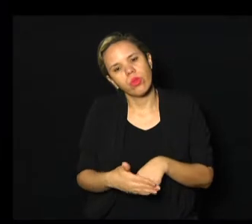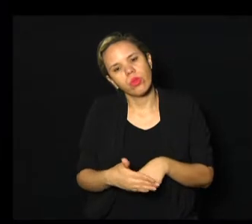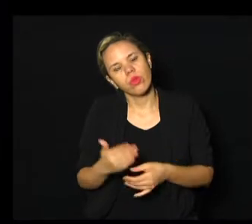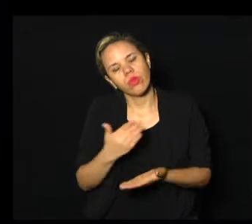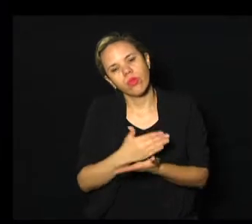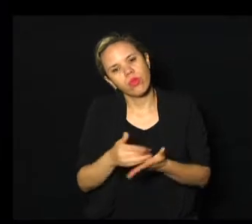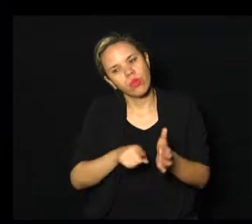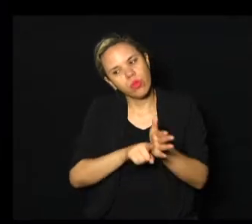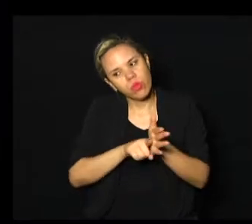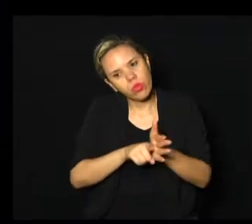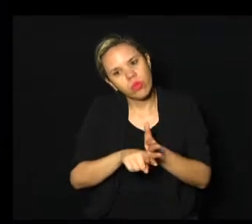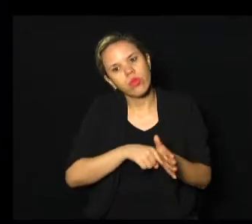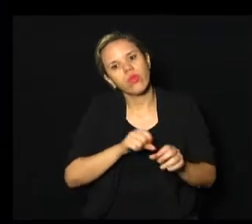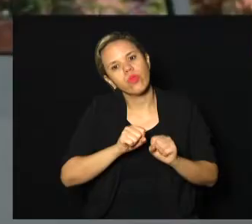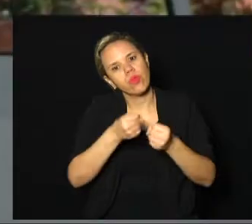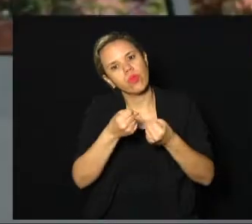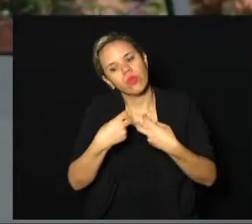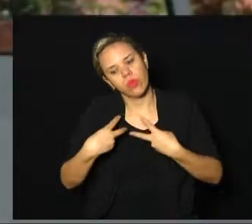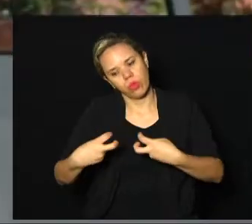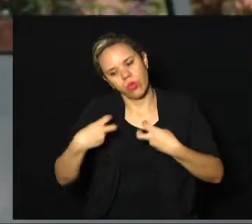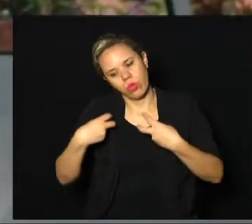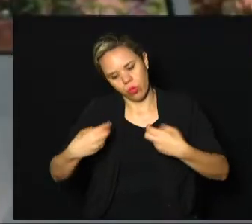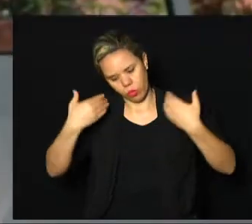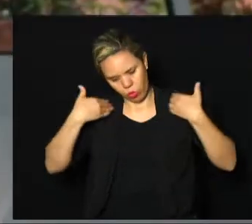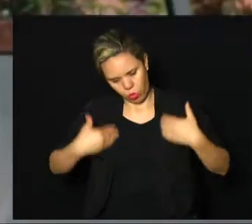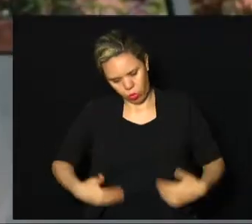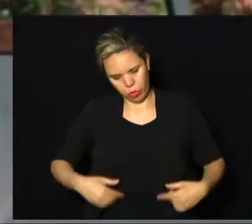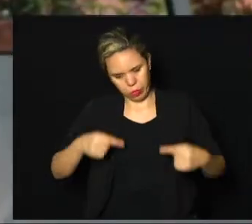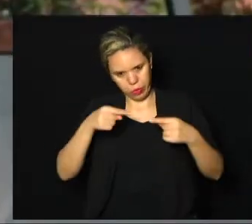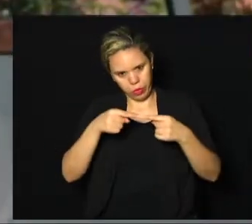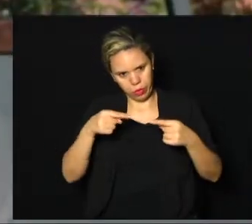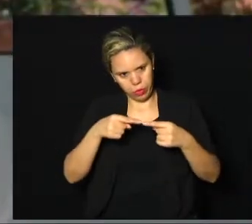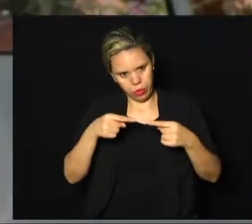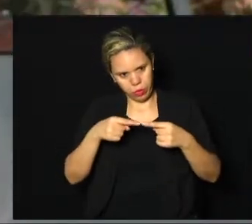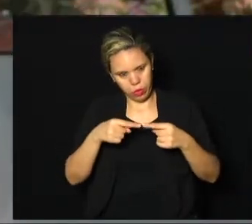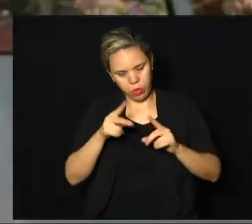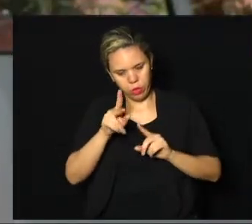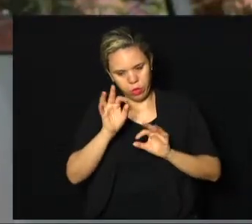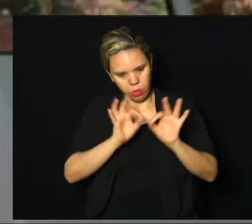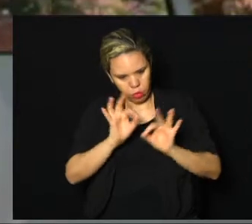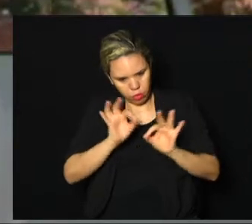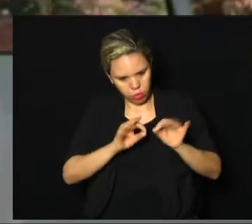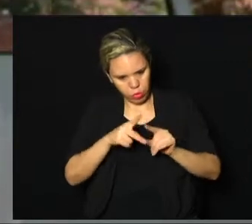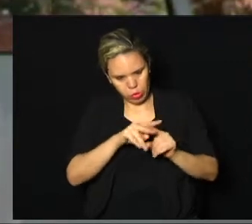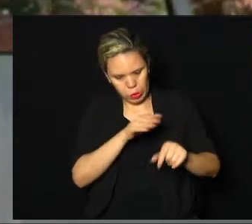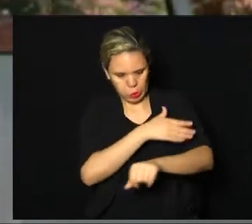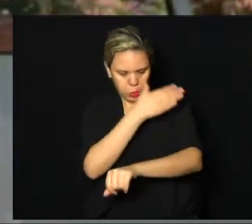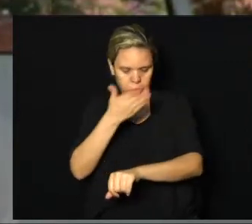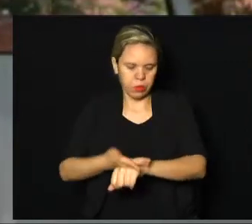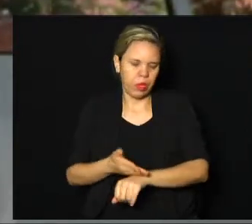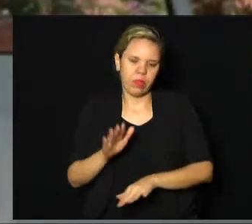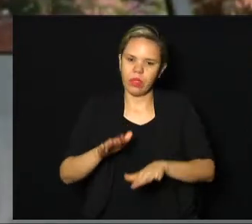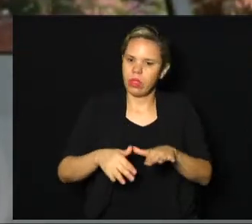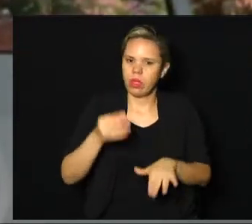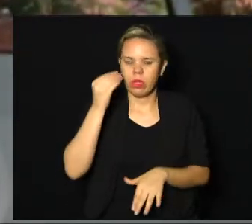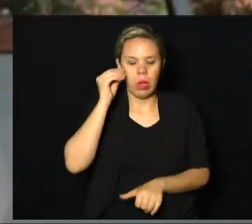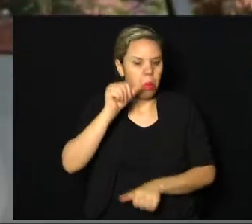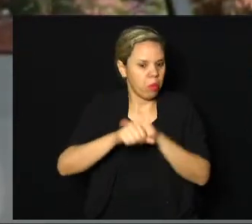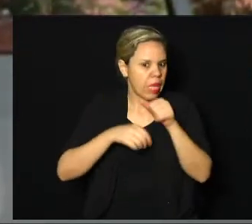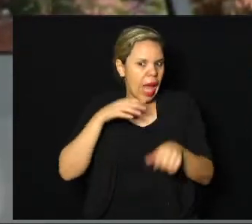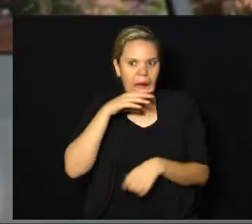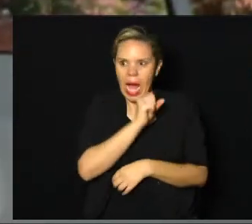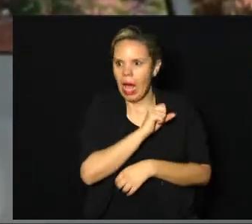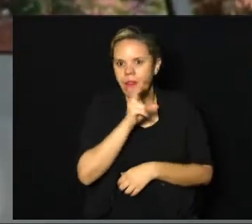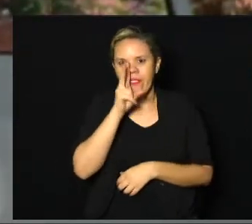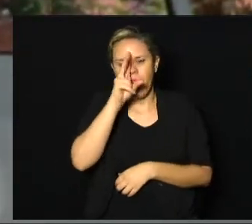a buscar uma percepção corporal e tentar se corrigir ao longo do dia. É evidente que não tentar fazer uma mudança brusca